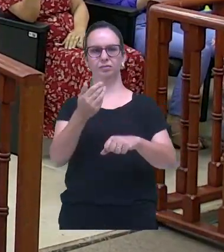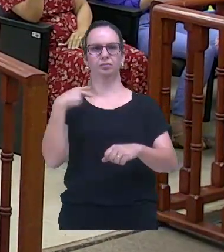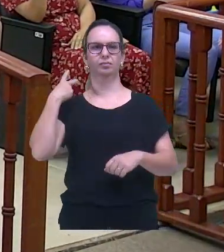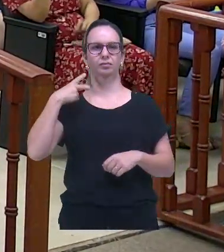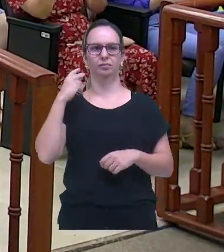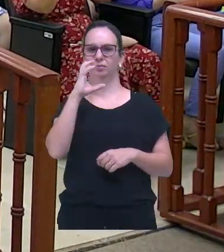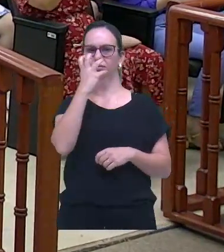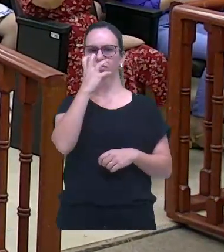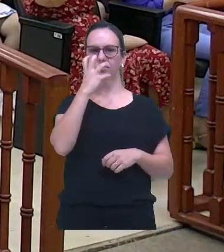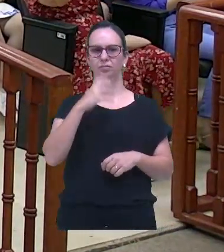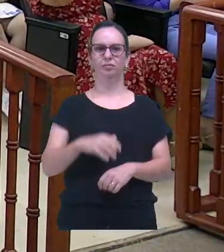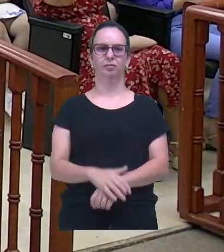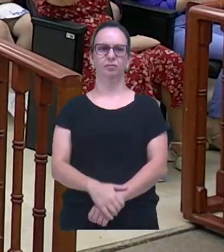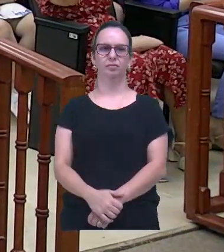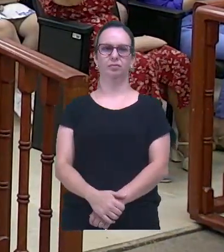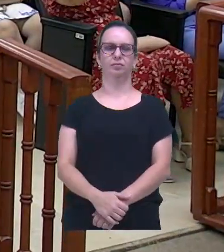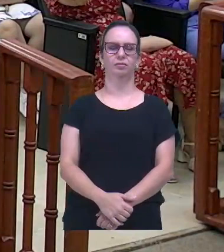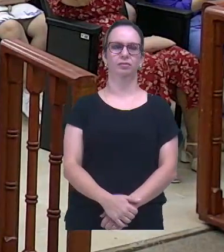Vencio.